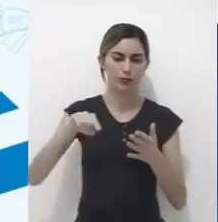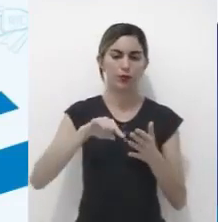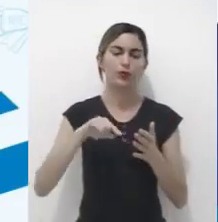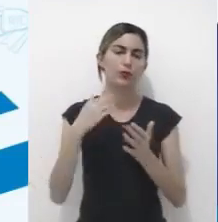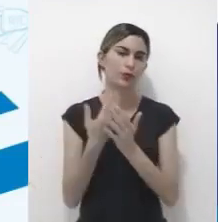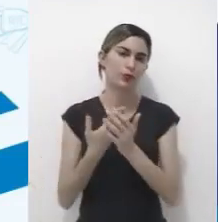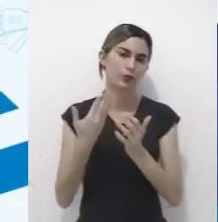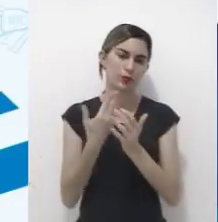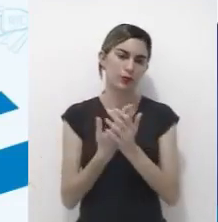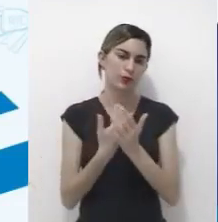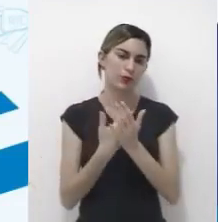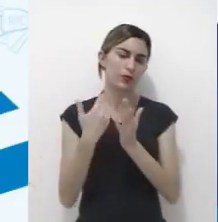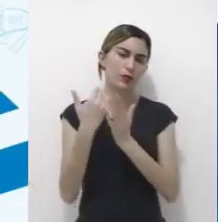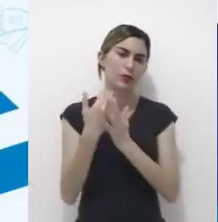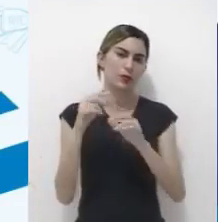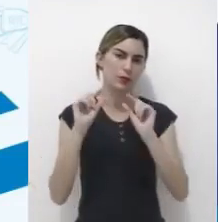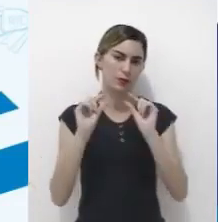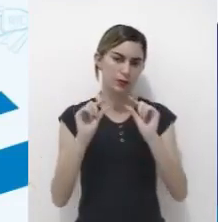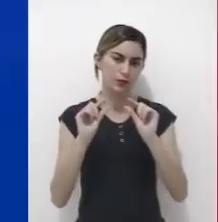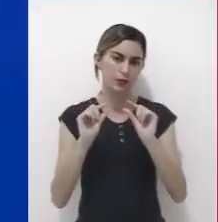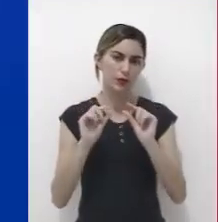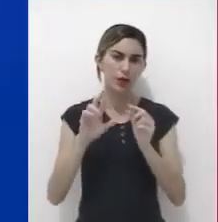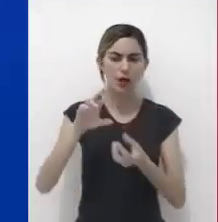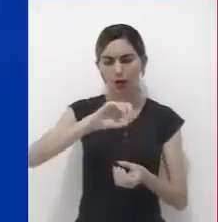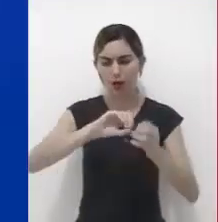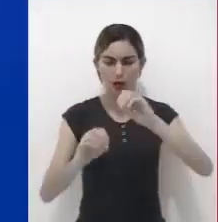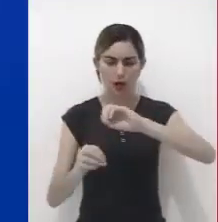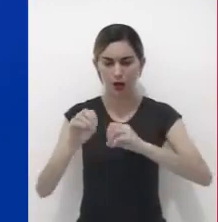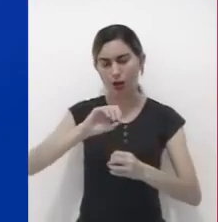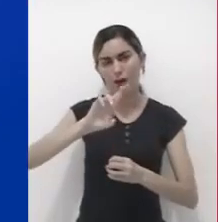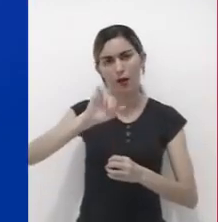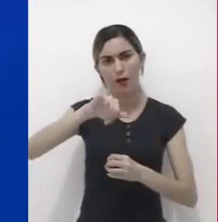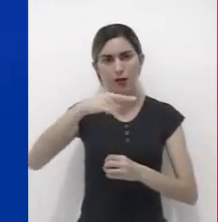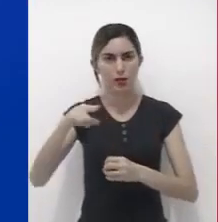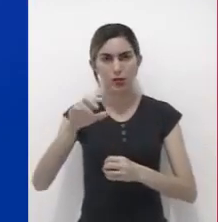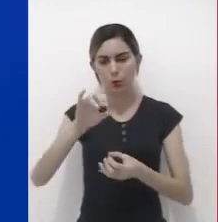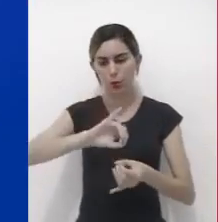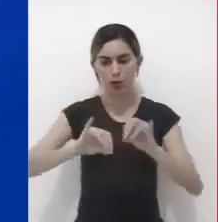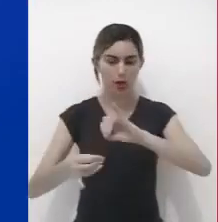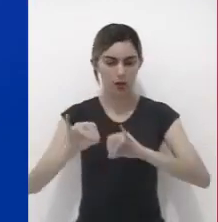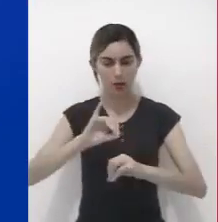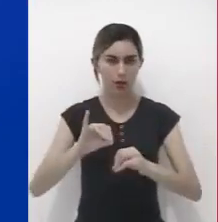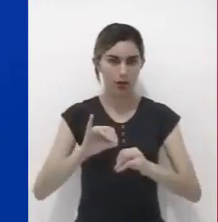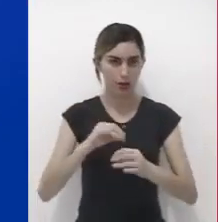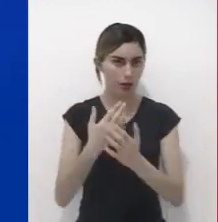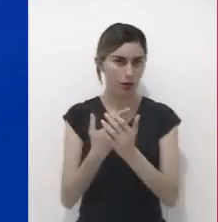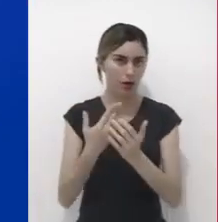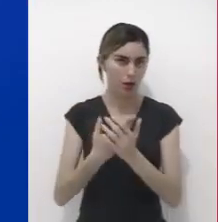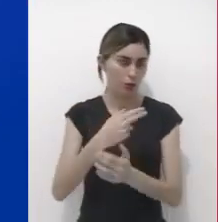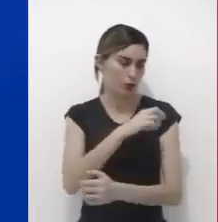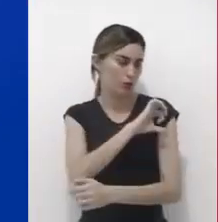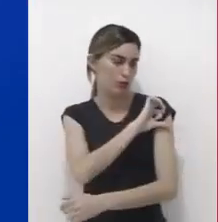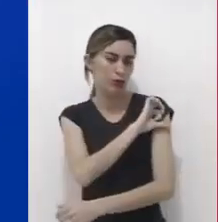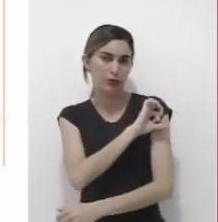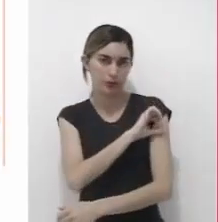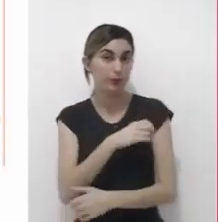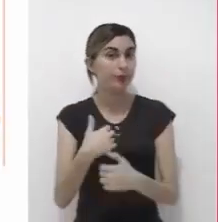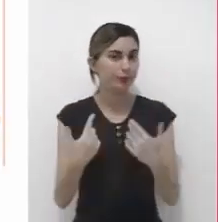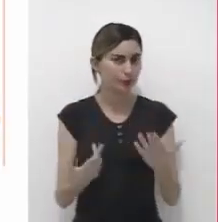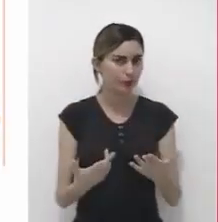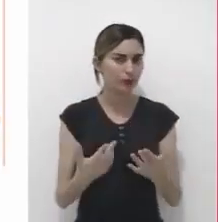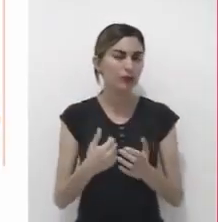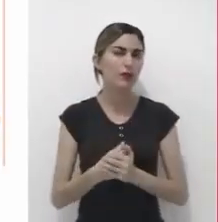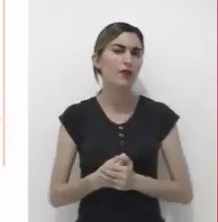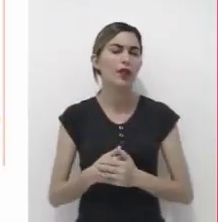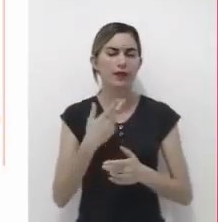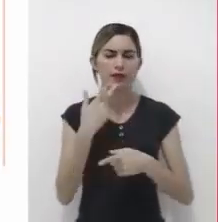nós iremos estudar mais um pouco sobre reações químicas, que é uma aula do nono ano. Para